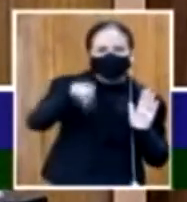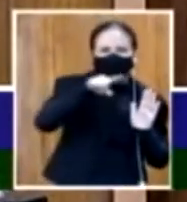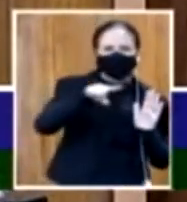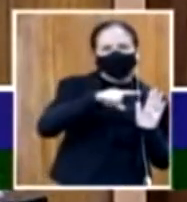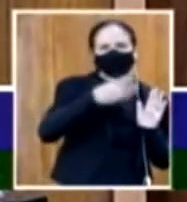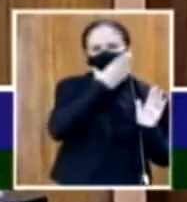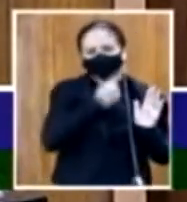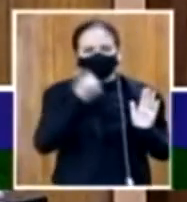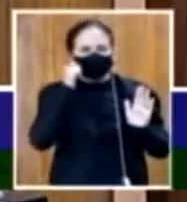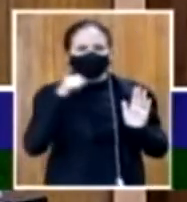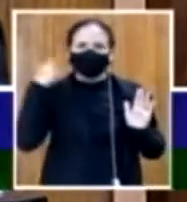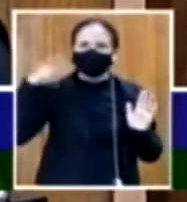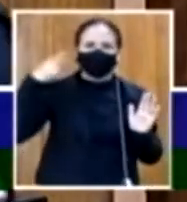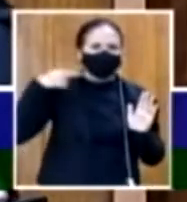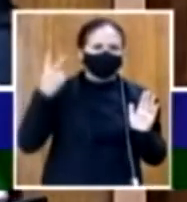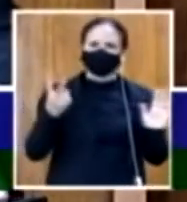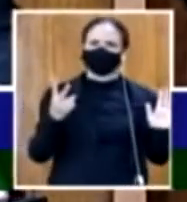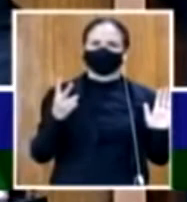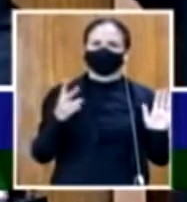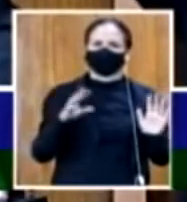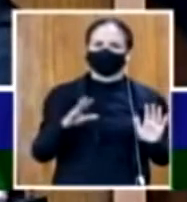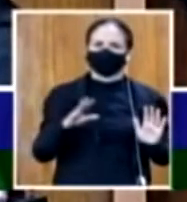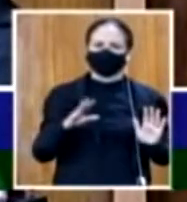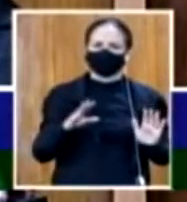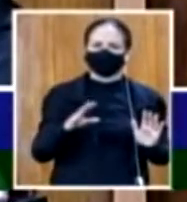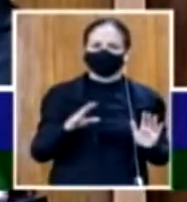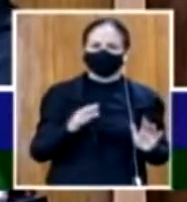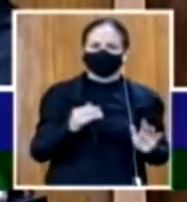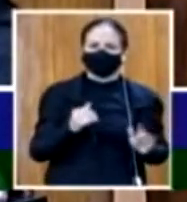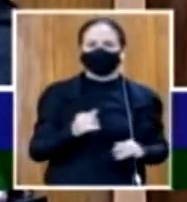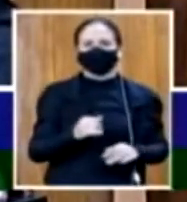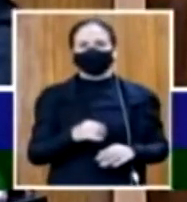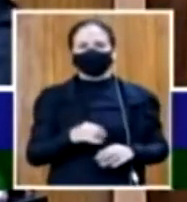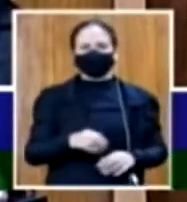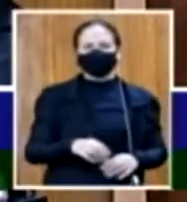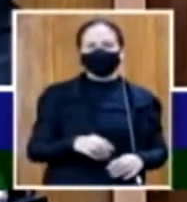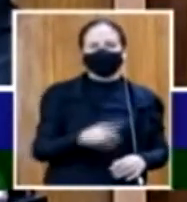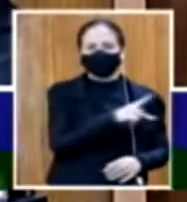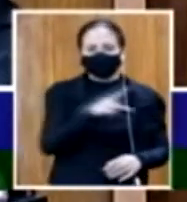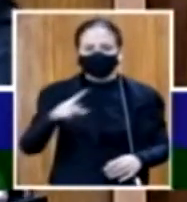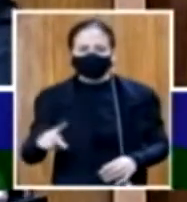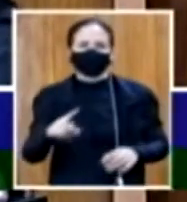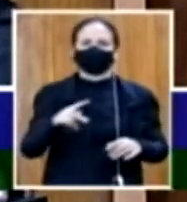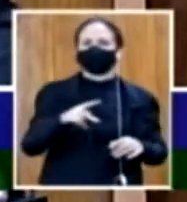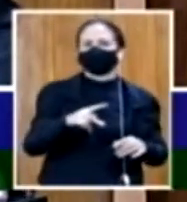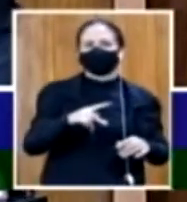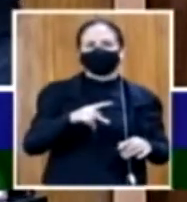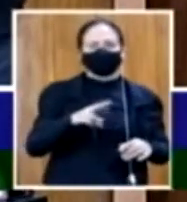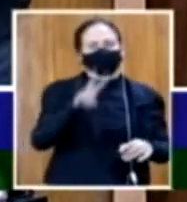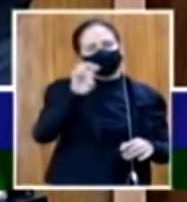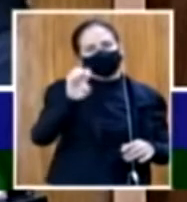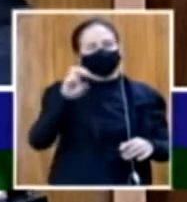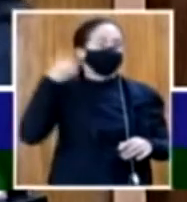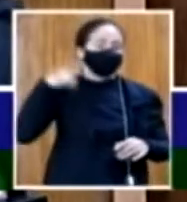e vereadoras, vereador Ronaldo, vereador Sargento Edinaldo, vereadora Glaucia, vereador presidente Sérgio, vereador